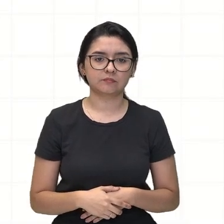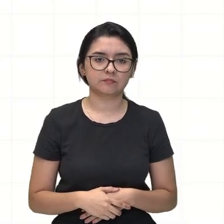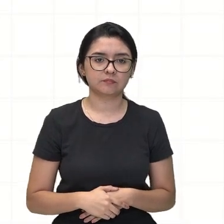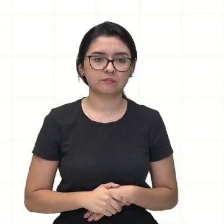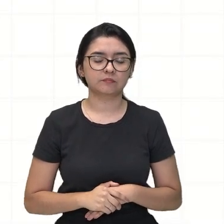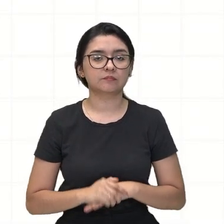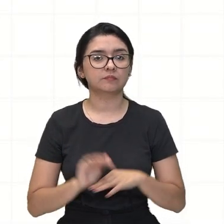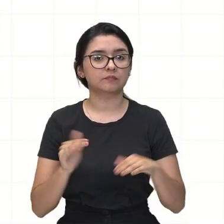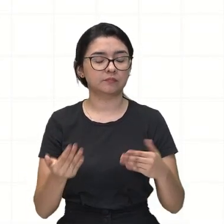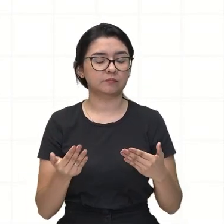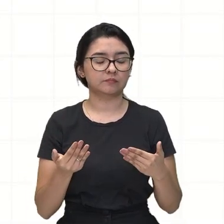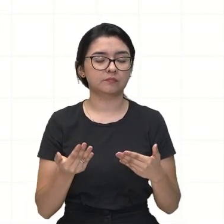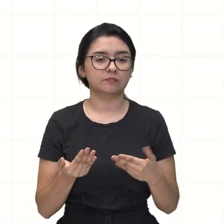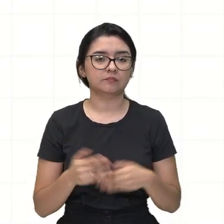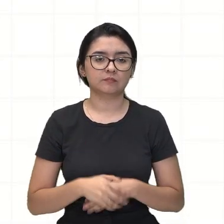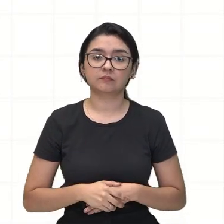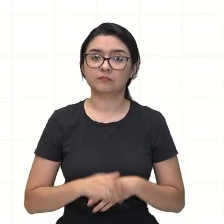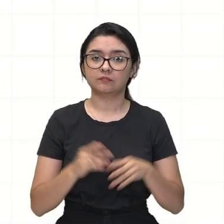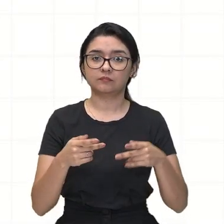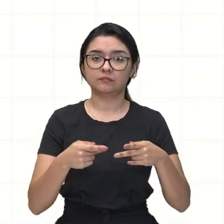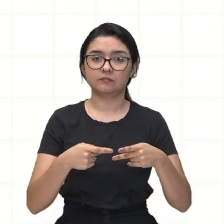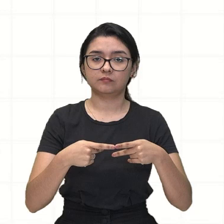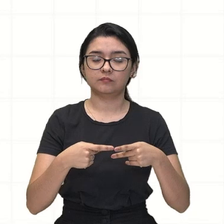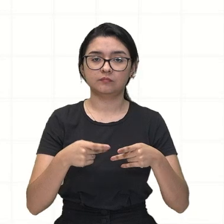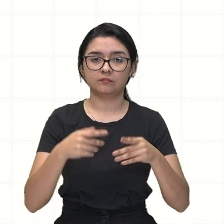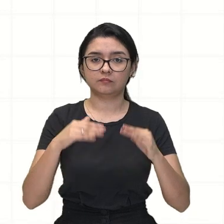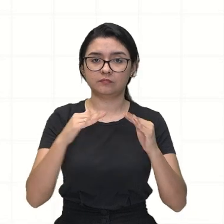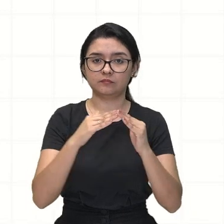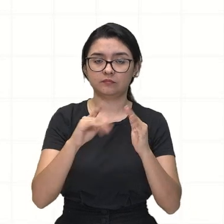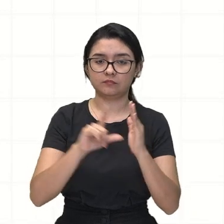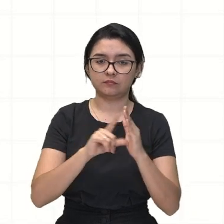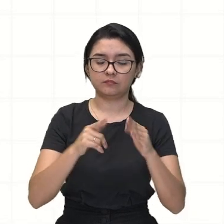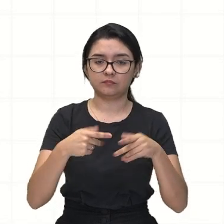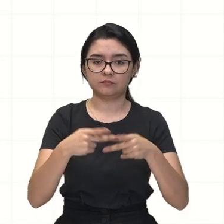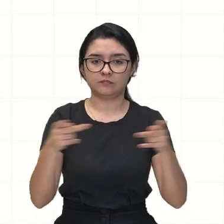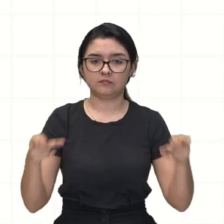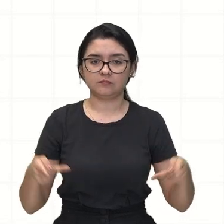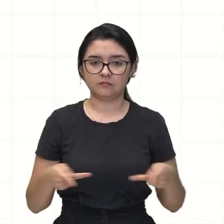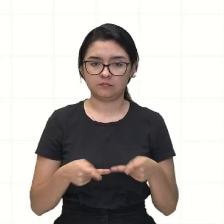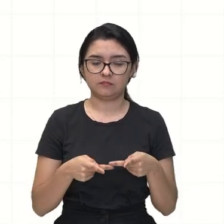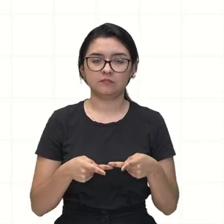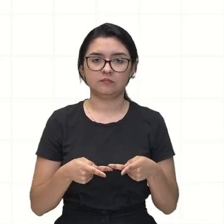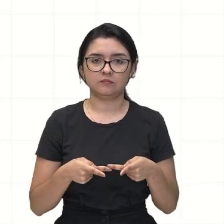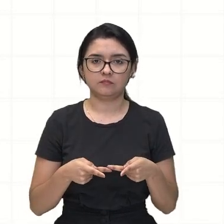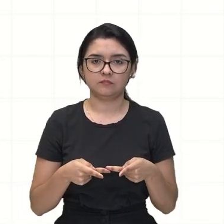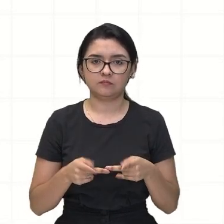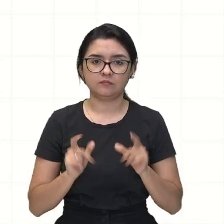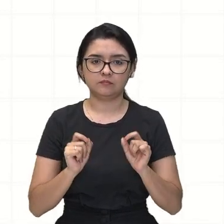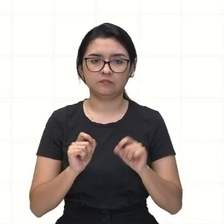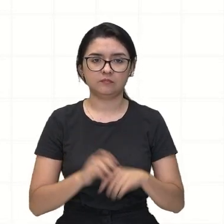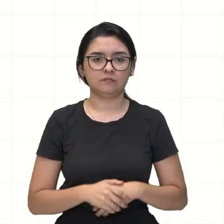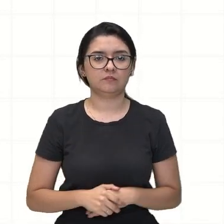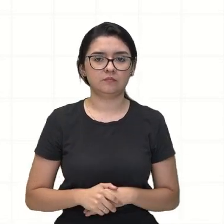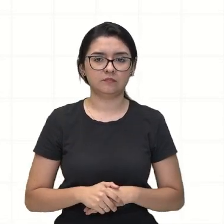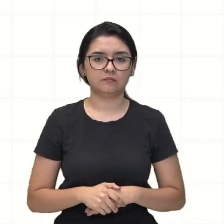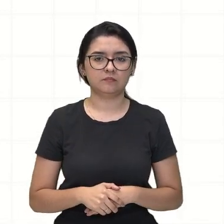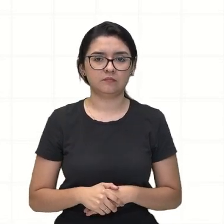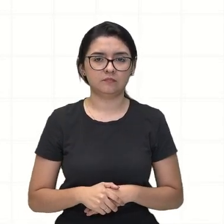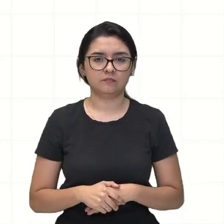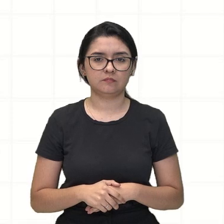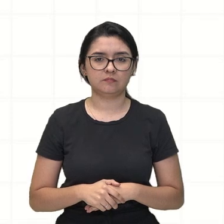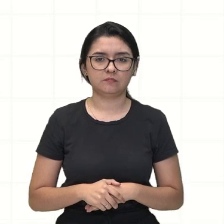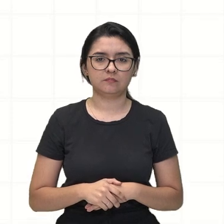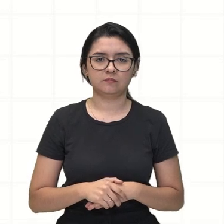Olha o exemplo. Em uma pizzaria, cada pizza é dividida em 6 fatias. Vou marcar os dados importantes aqui, tá? Vamos lá, meus queridos